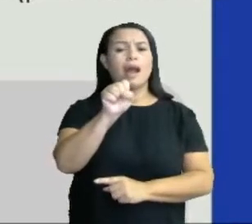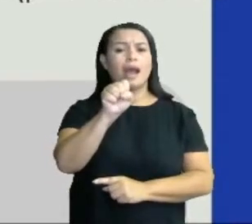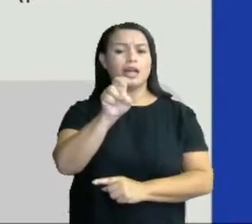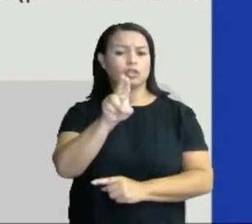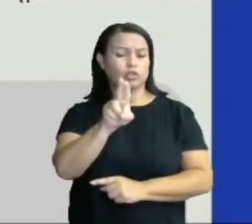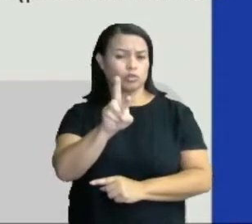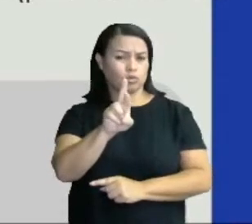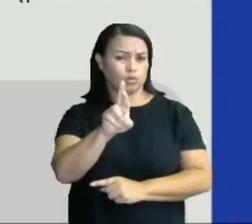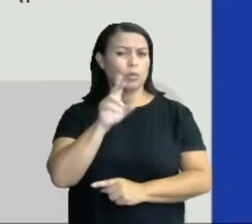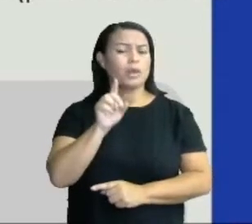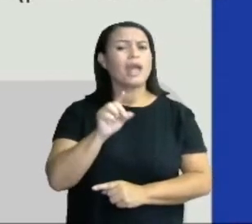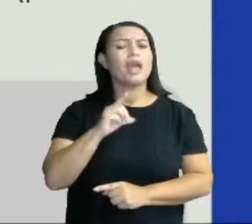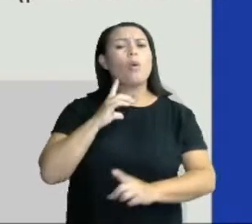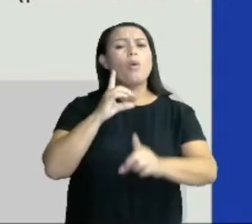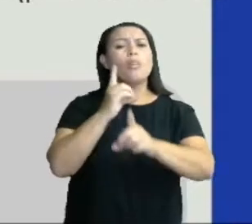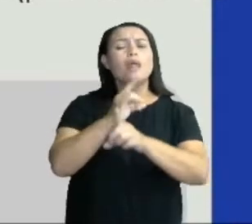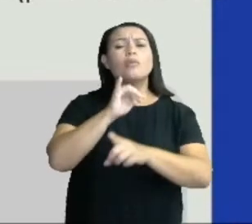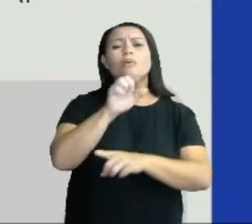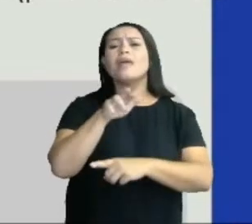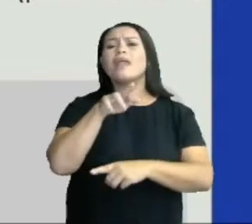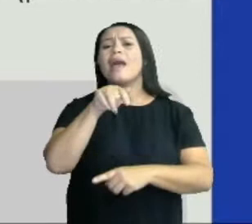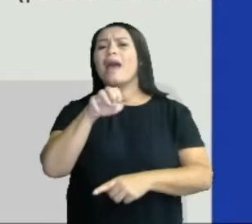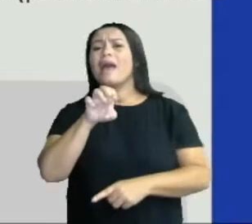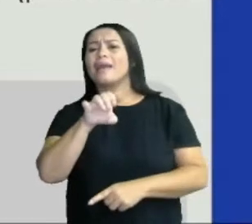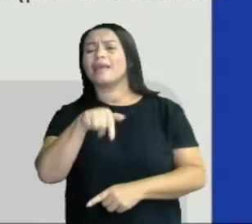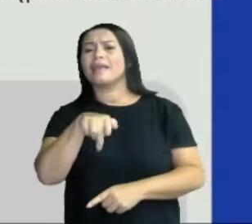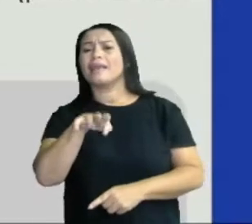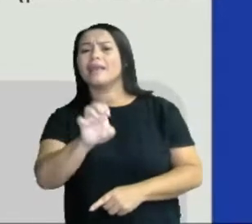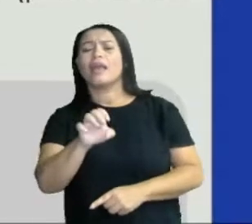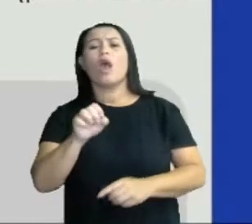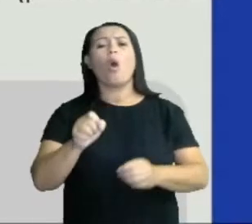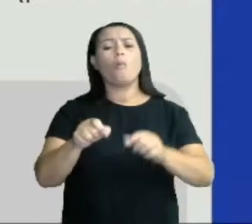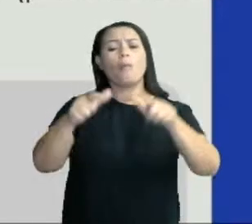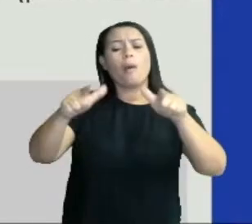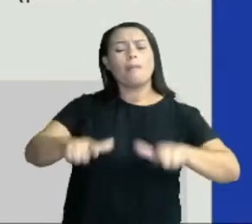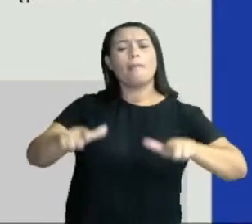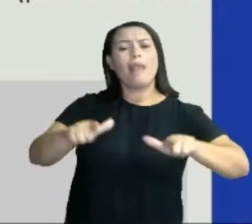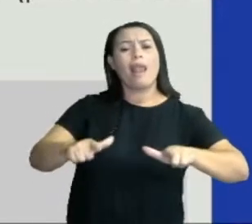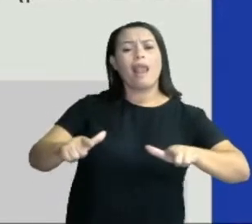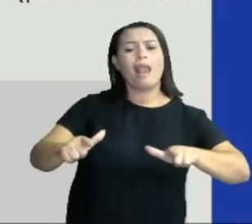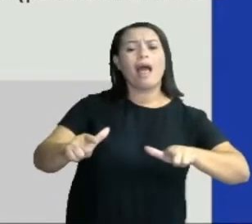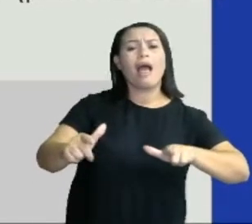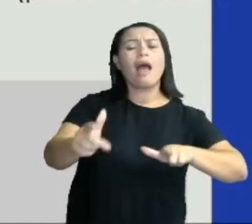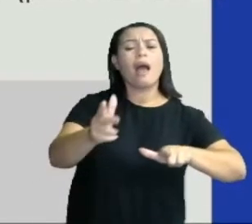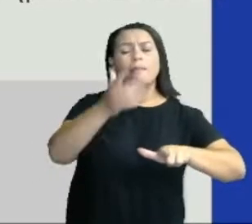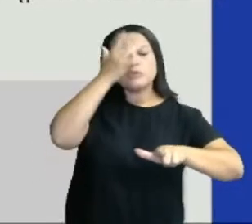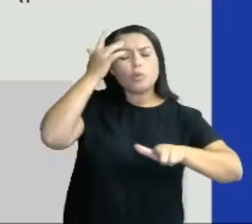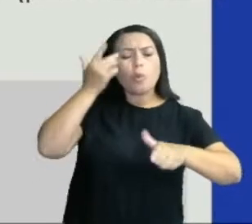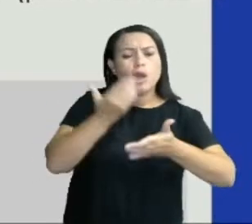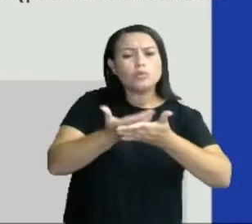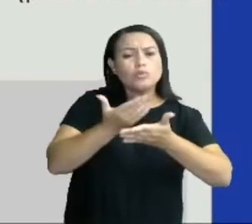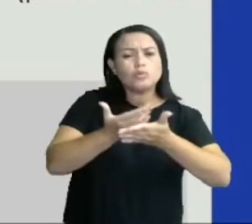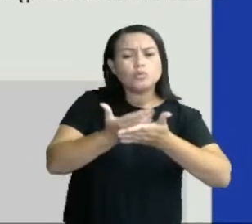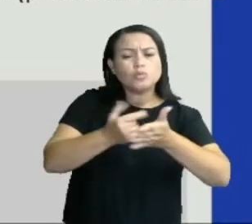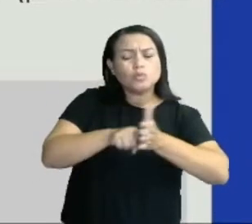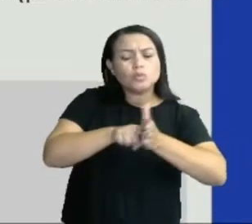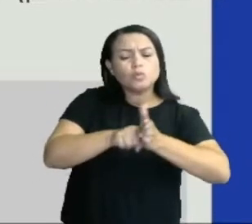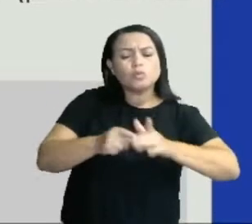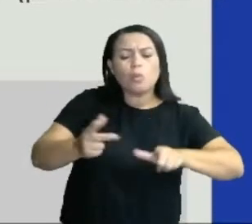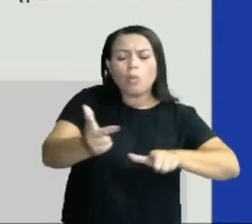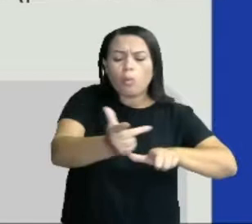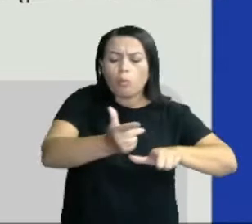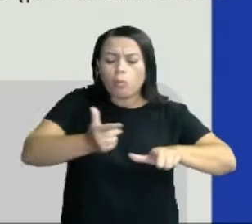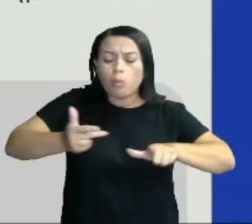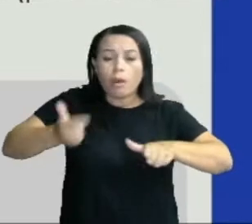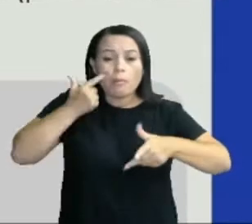esse mapa, na verdade, corresponde a uma placa de argila que foi encontrada e muitos arqueólogos, ao estudar esse material